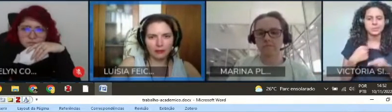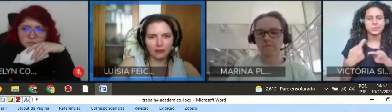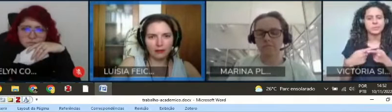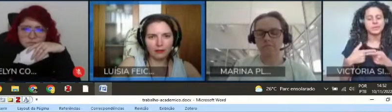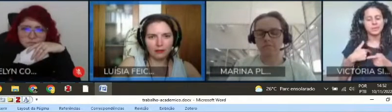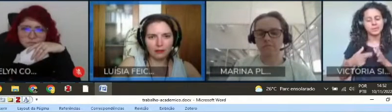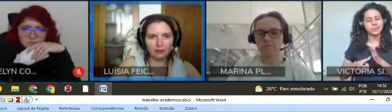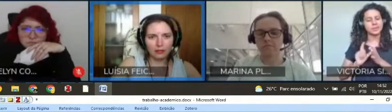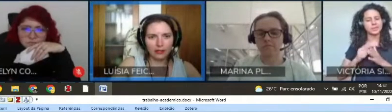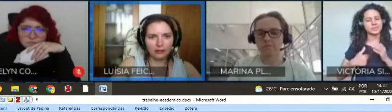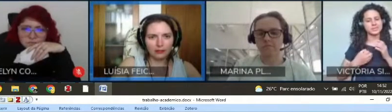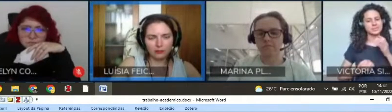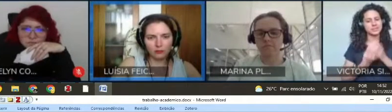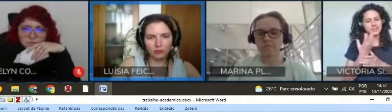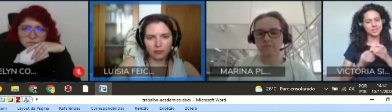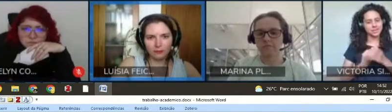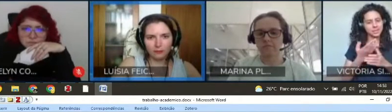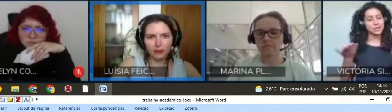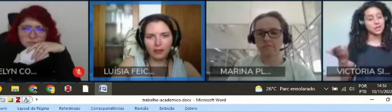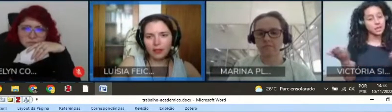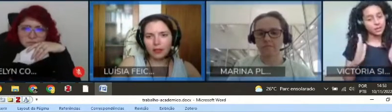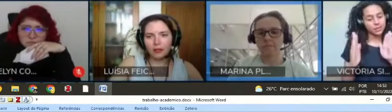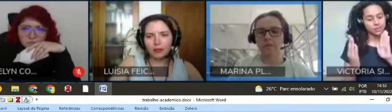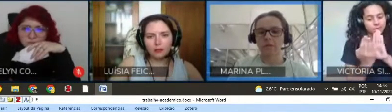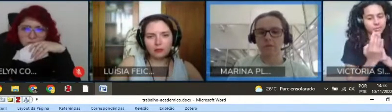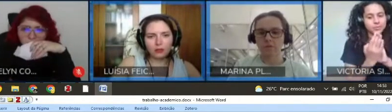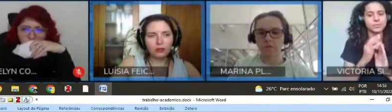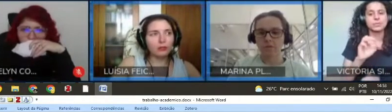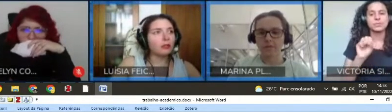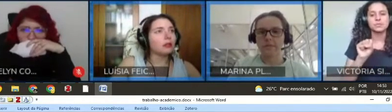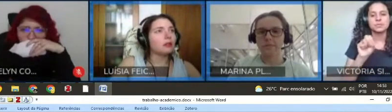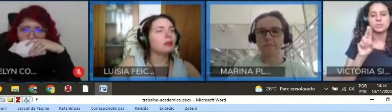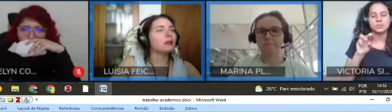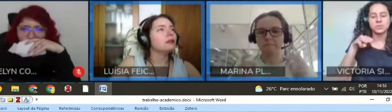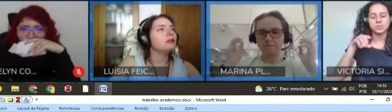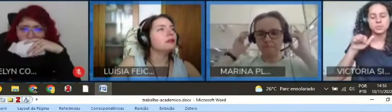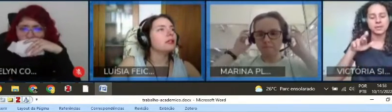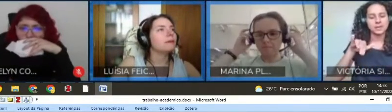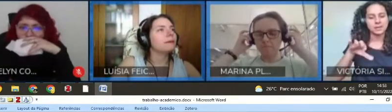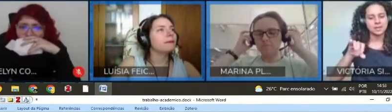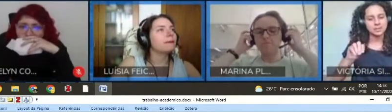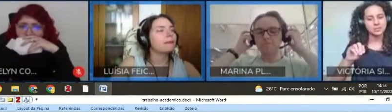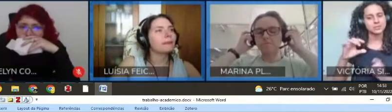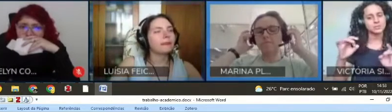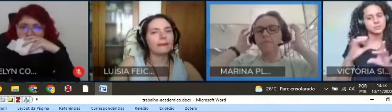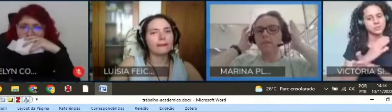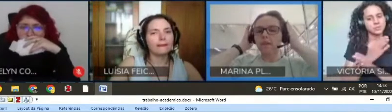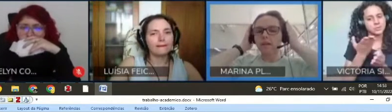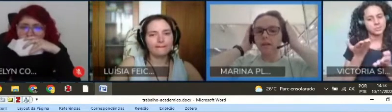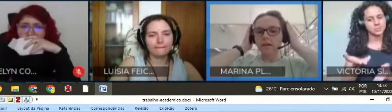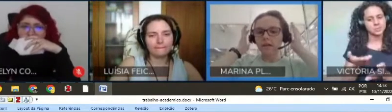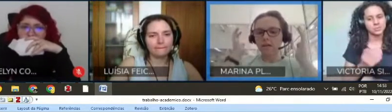primária e secundária, estão tudo aqui. Só que... Luísa? Diga.